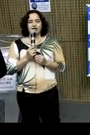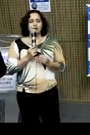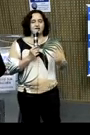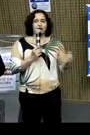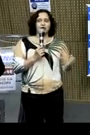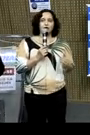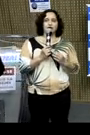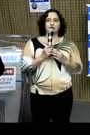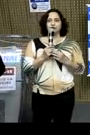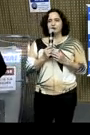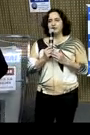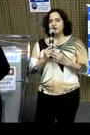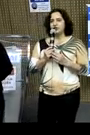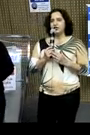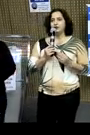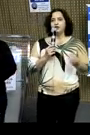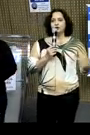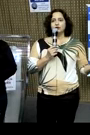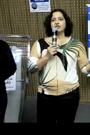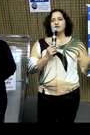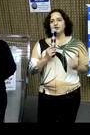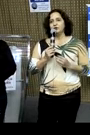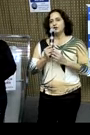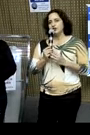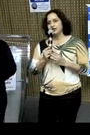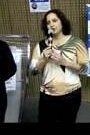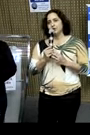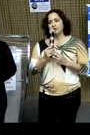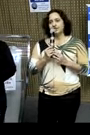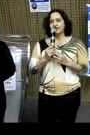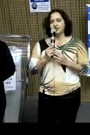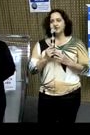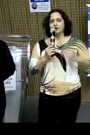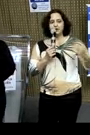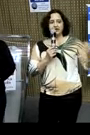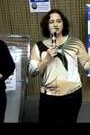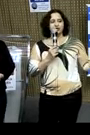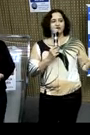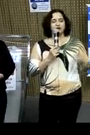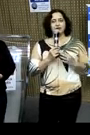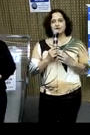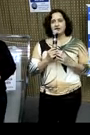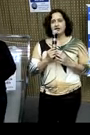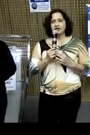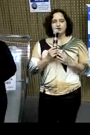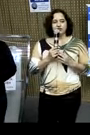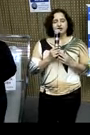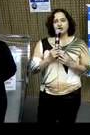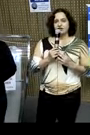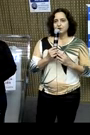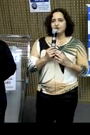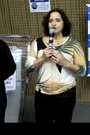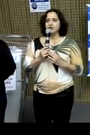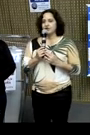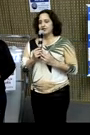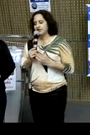tem, mas agora com o retorno do hiperdia, o retorno desse vínculo que nós temos com o paciente que foi perdido devido à pandemia, nós